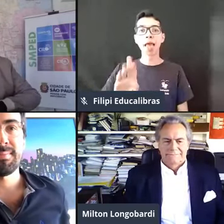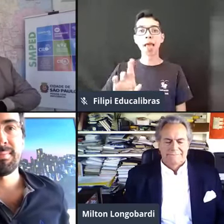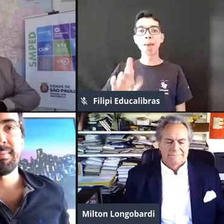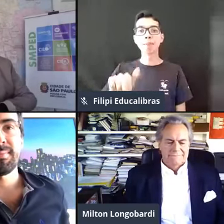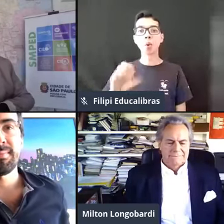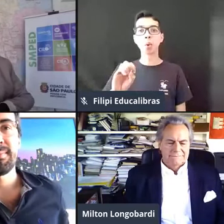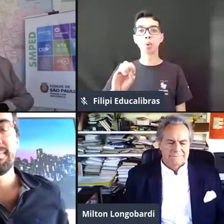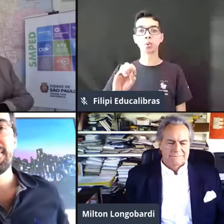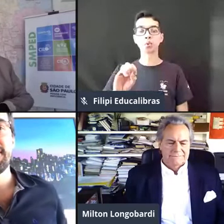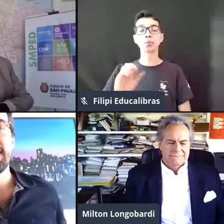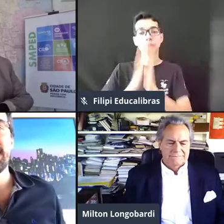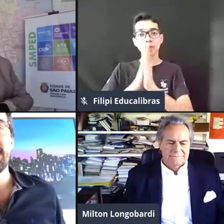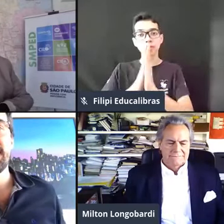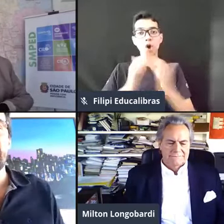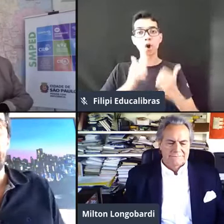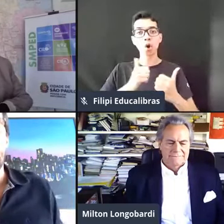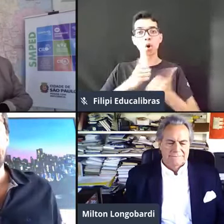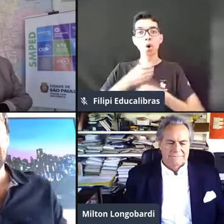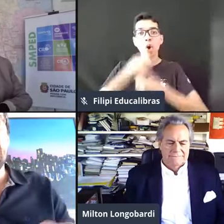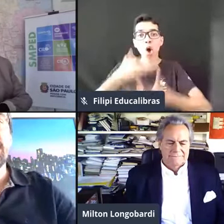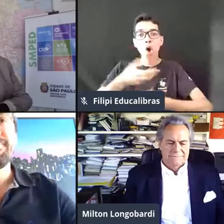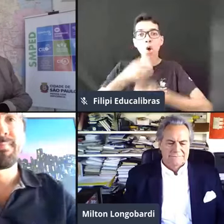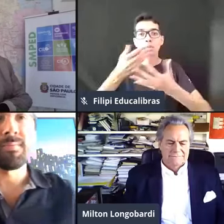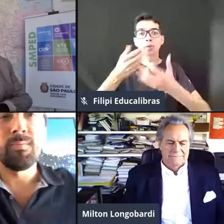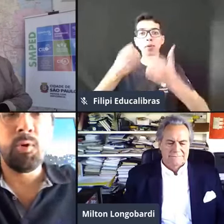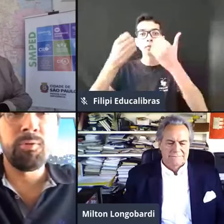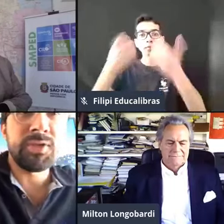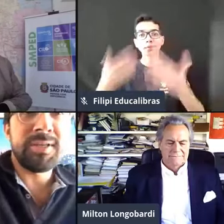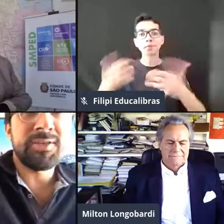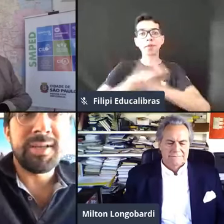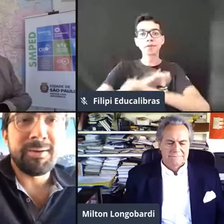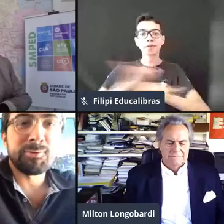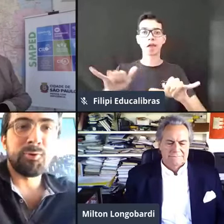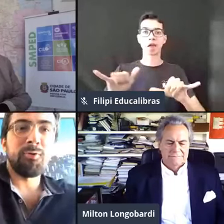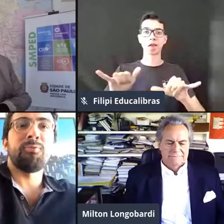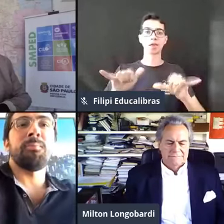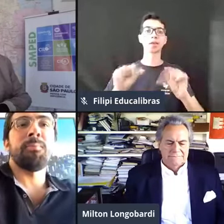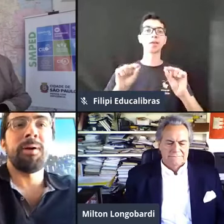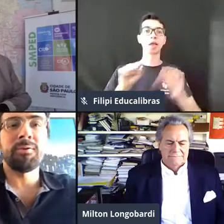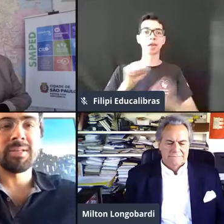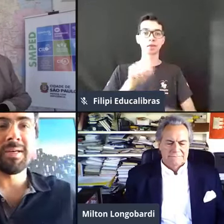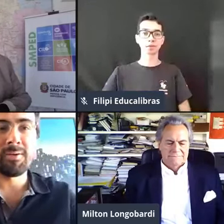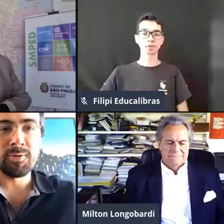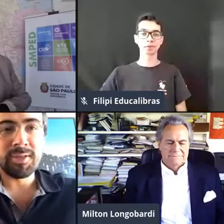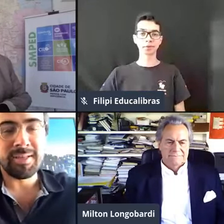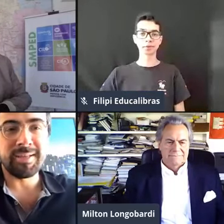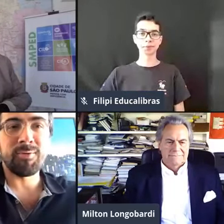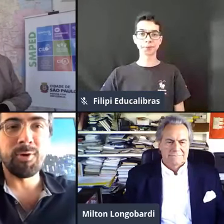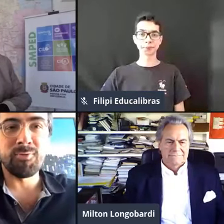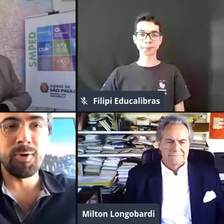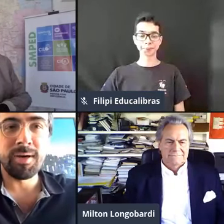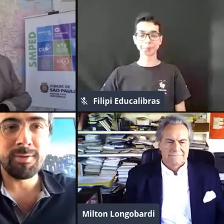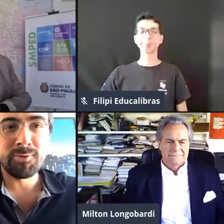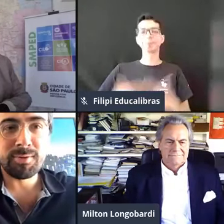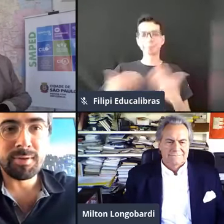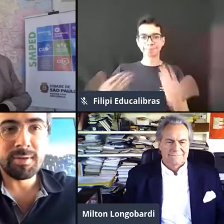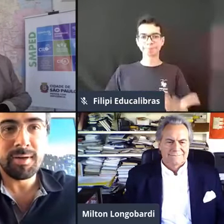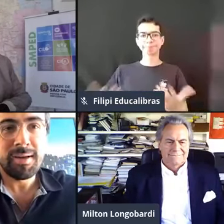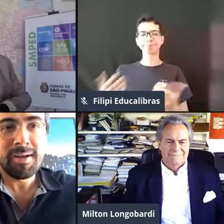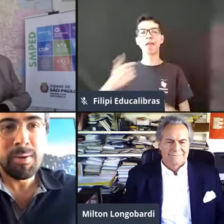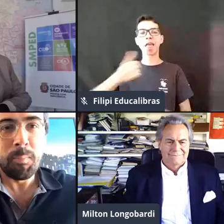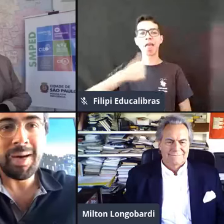nos ouvindo, quem é você? Bom, Cid, eu sou um paulistano de 38